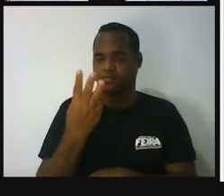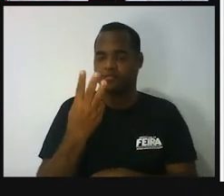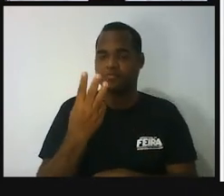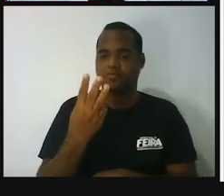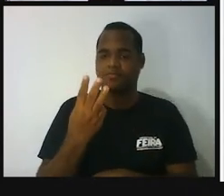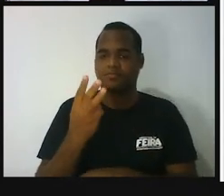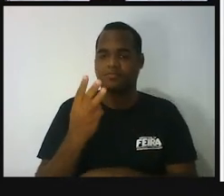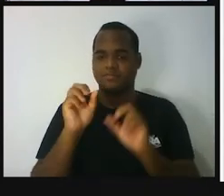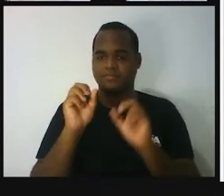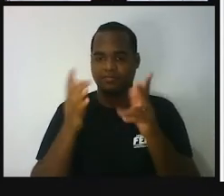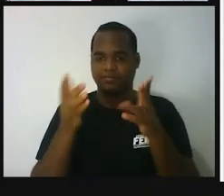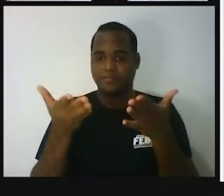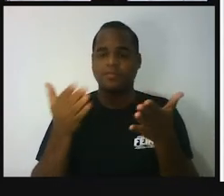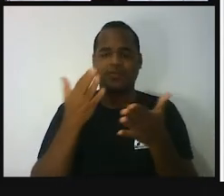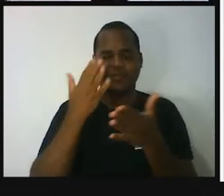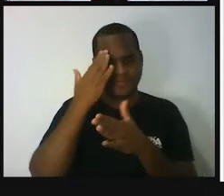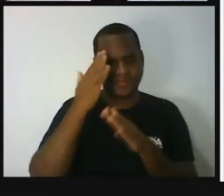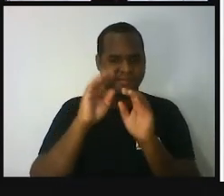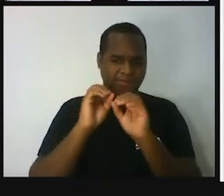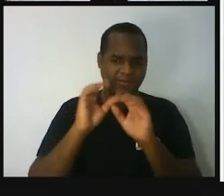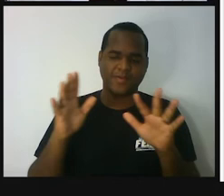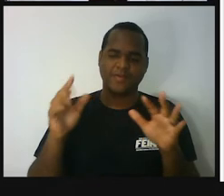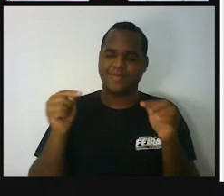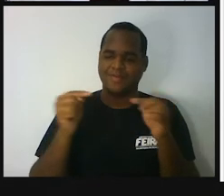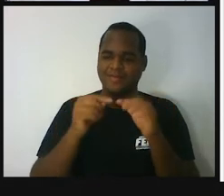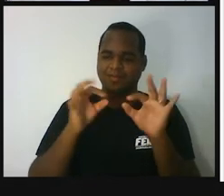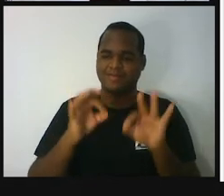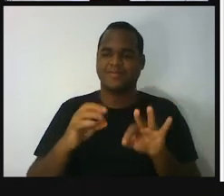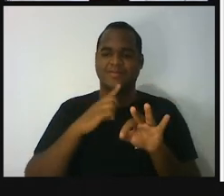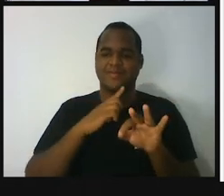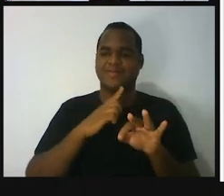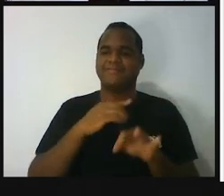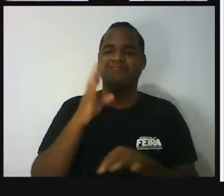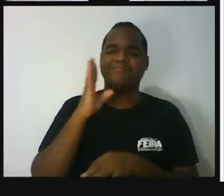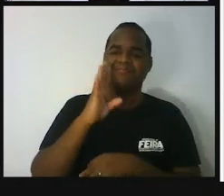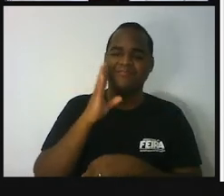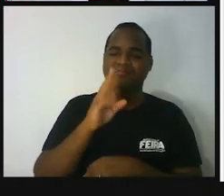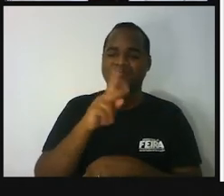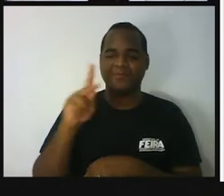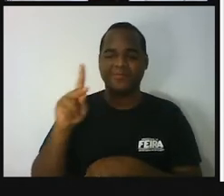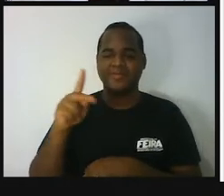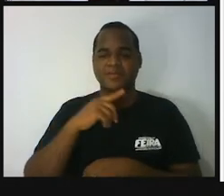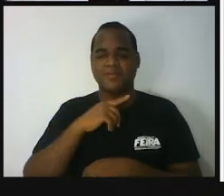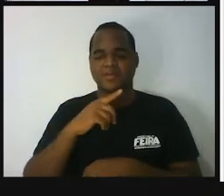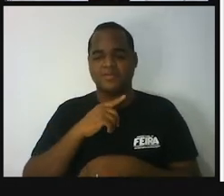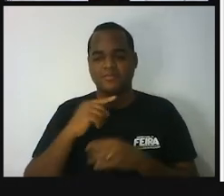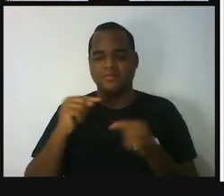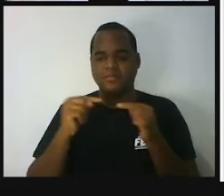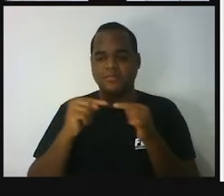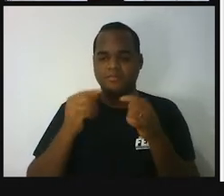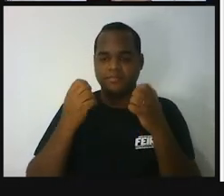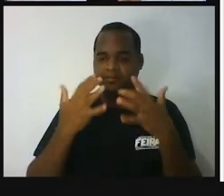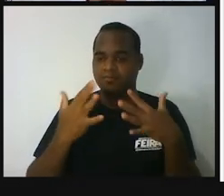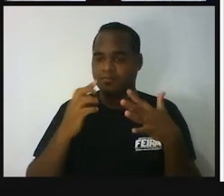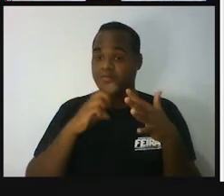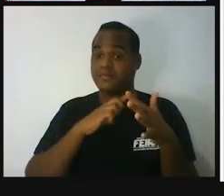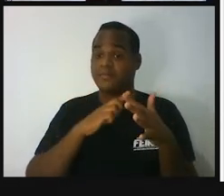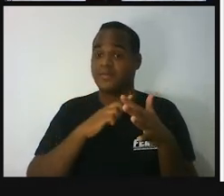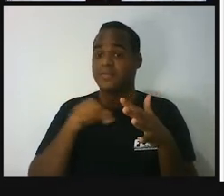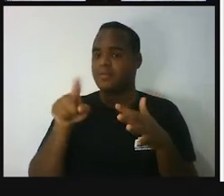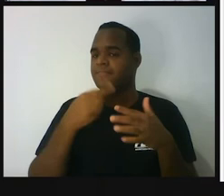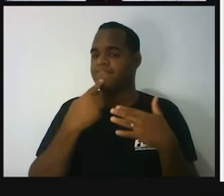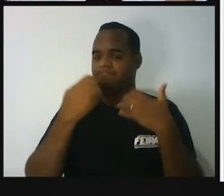ver? Claro que dá 3. Que massa, professor. É regular, calma. Aqui a